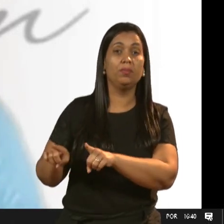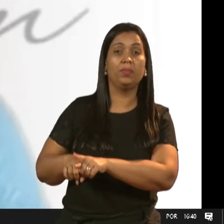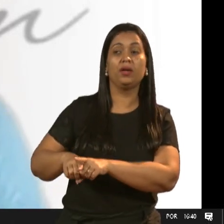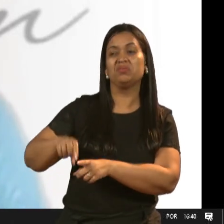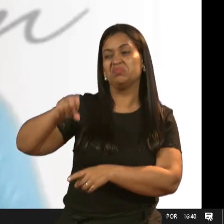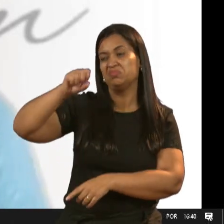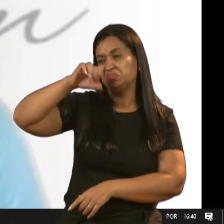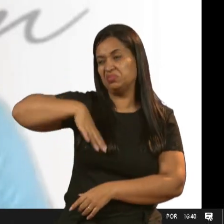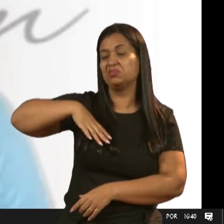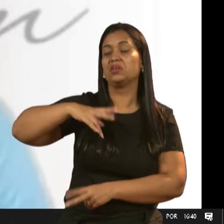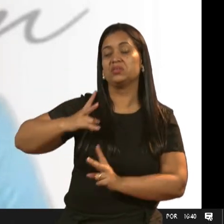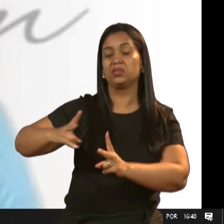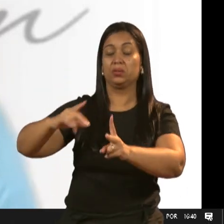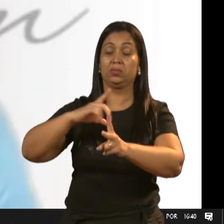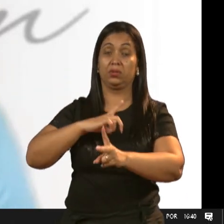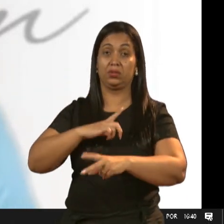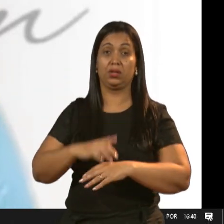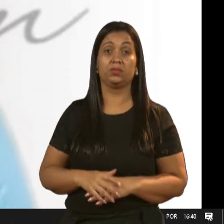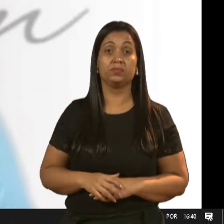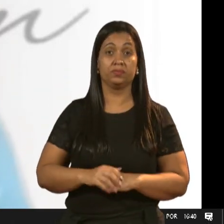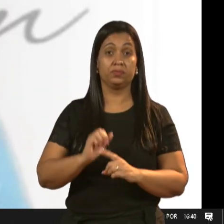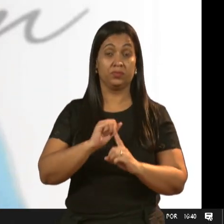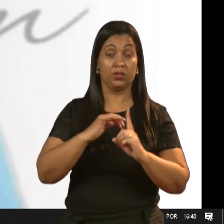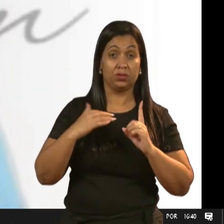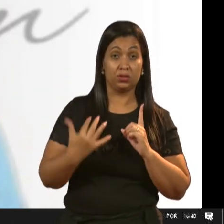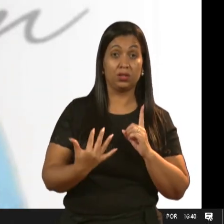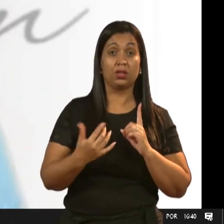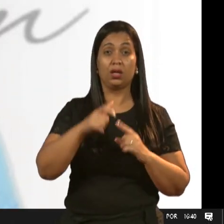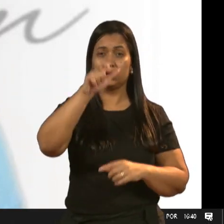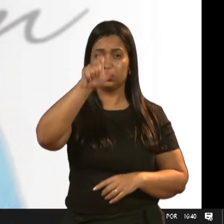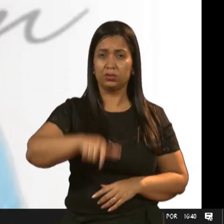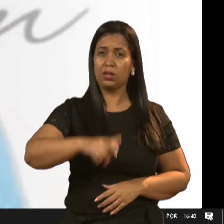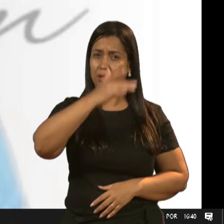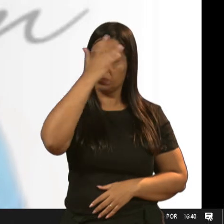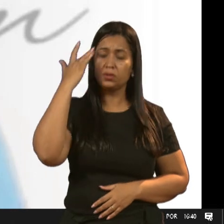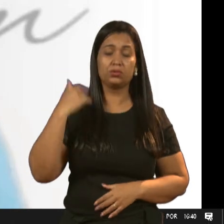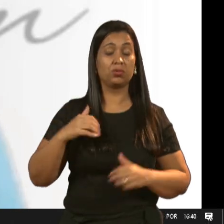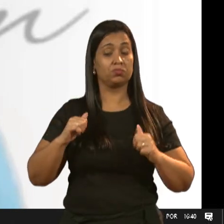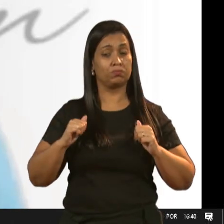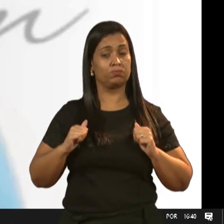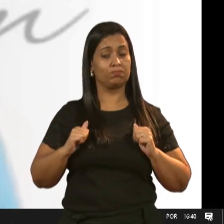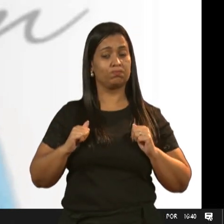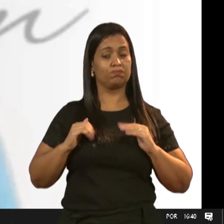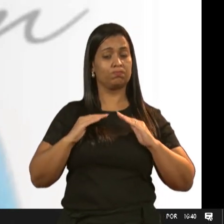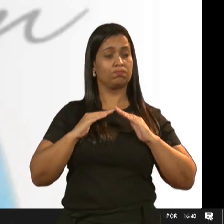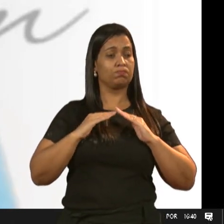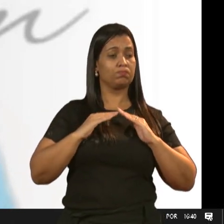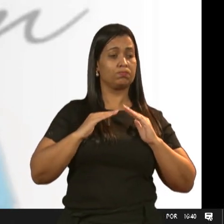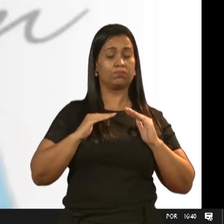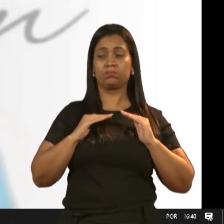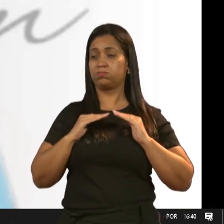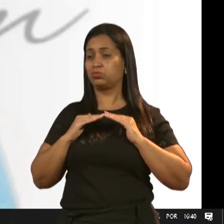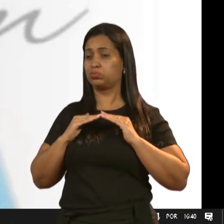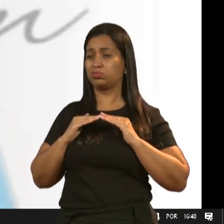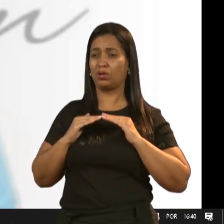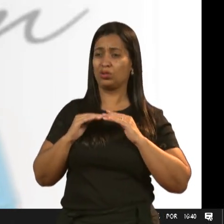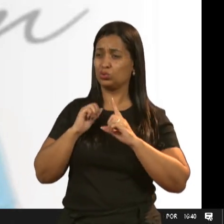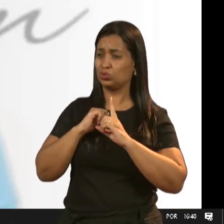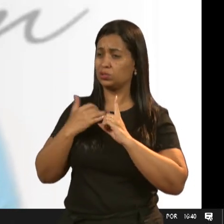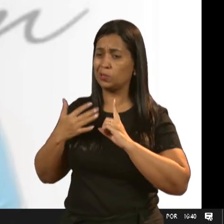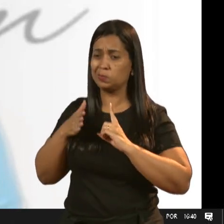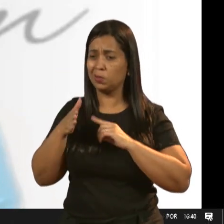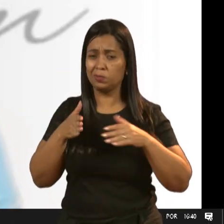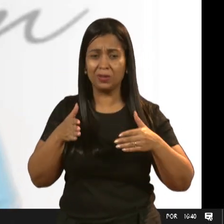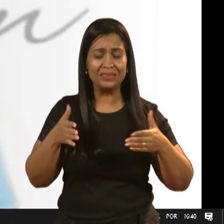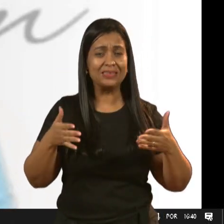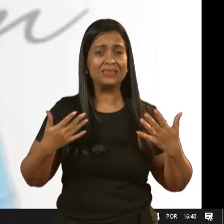frequentes. Com a incompreensão da sociedade, a pessoa tende a se isolar e evitar o convívio social, comprometendo ainda mais